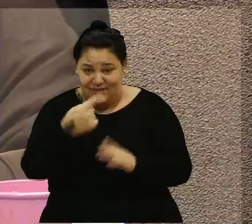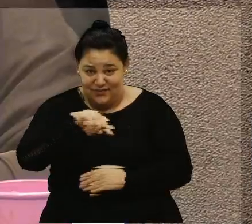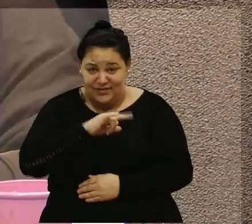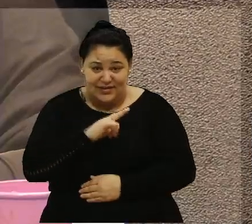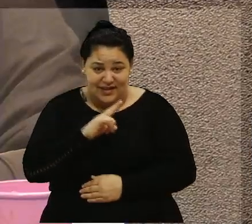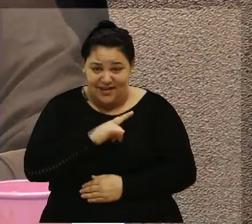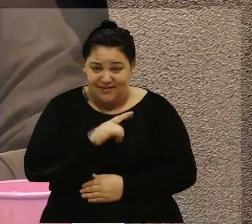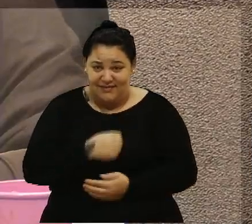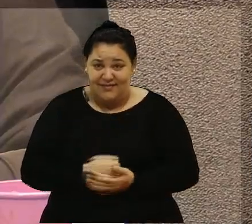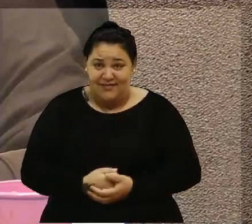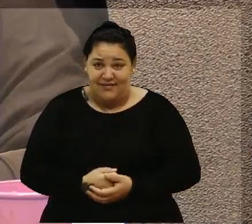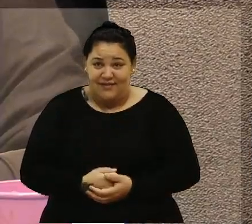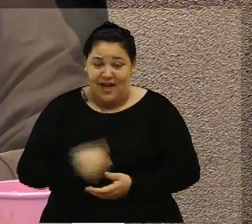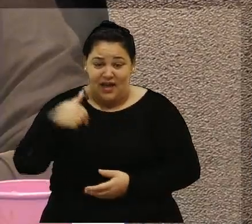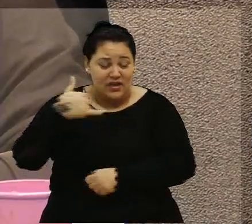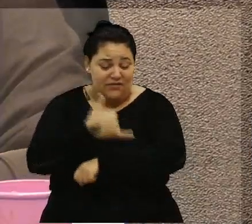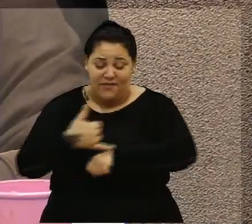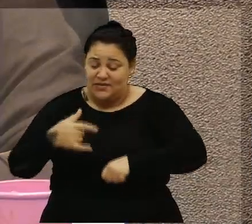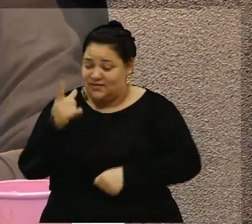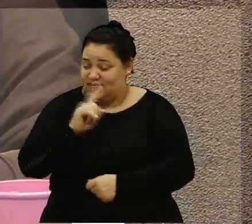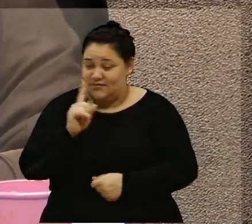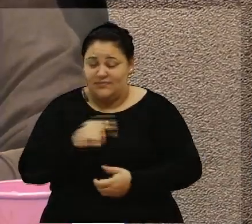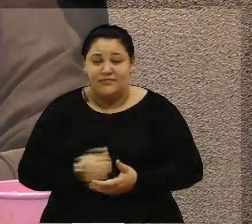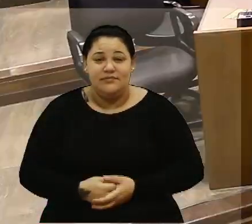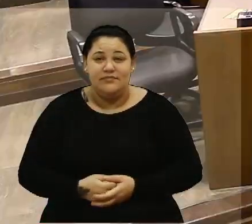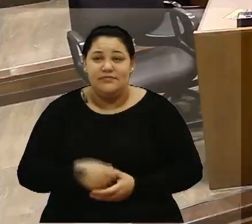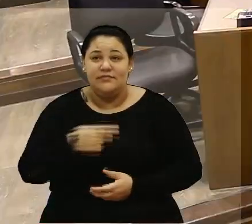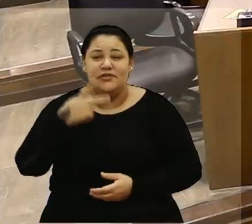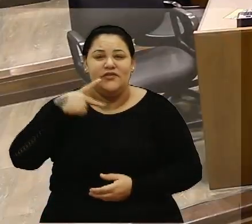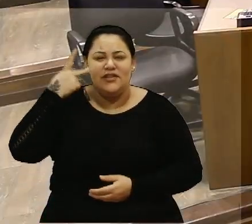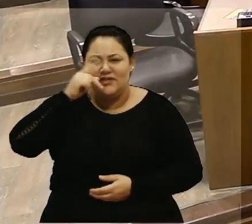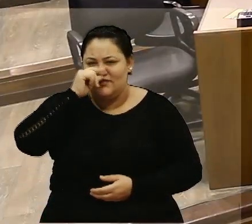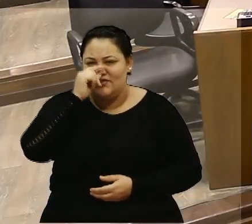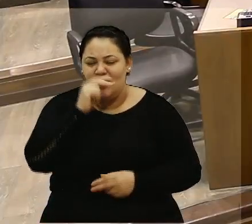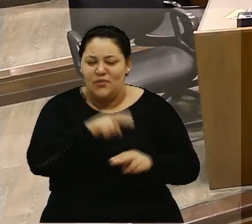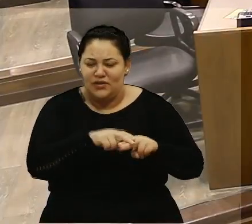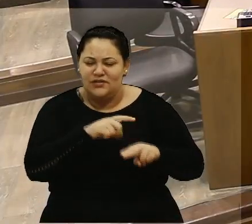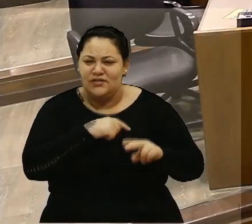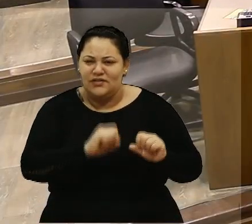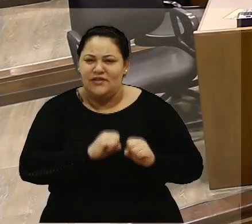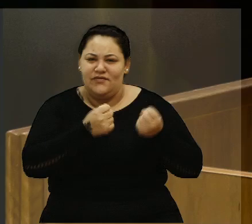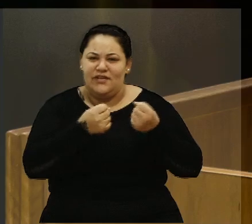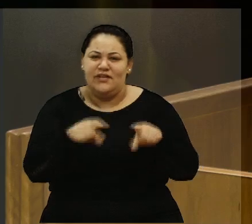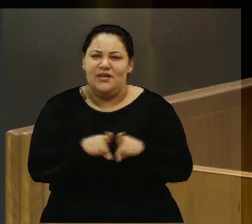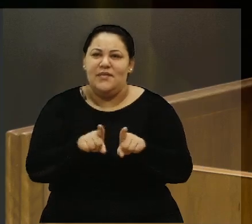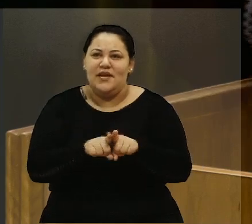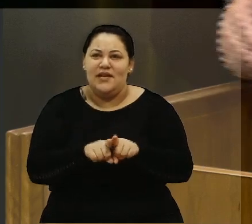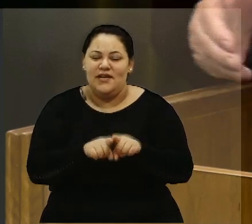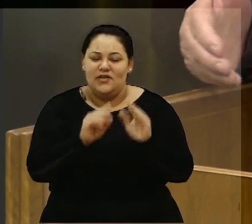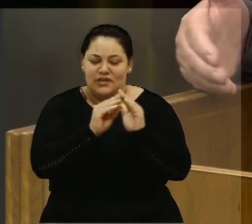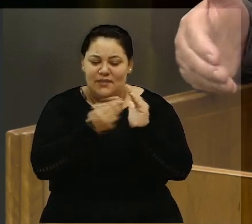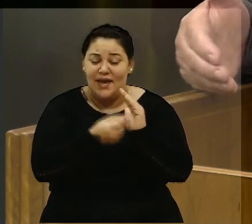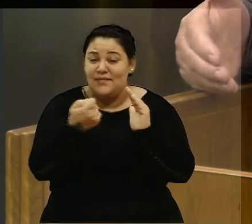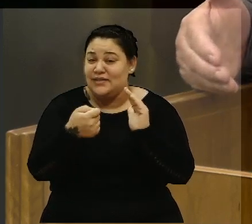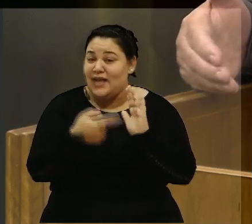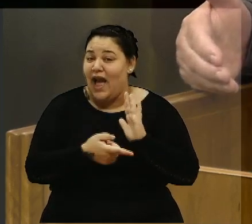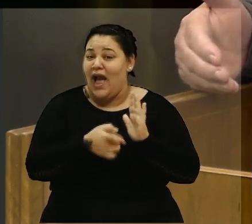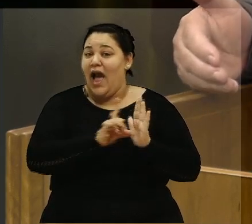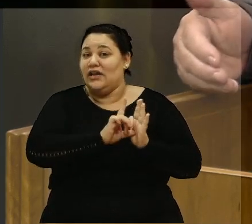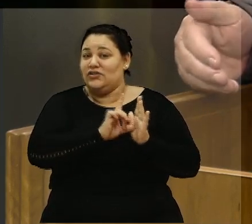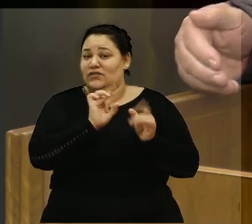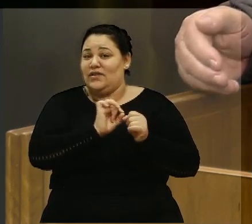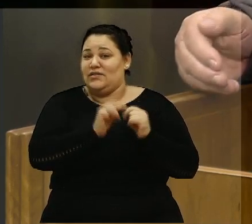passar, tá? Não vai passar. Obrigado, vereador. Vereador Fantinel, por isso que eu defendo que o SAMAI tem que se antecipar.